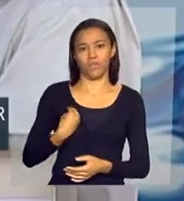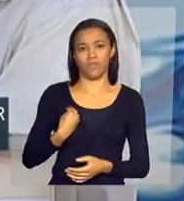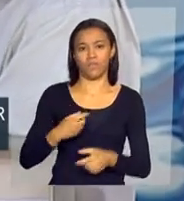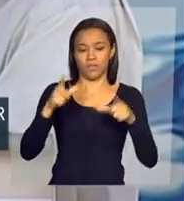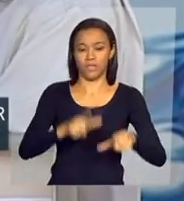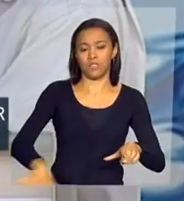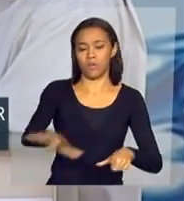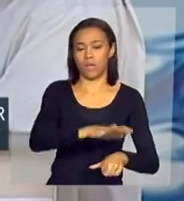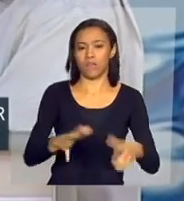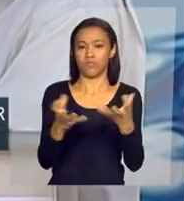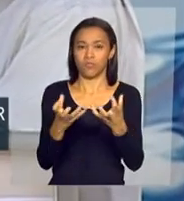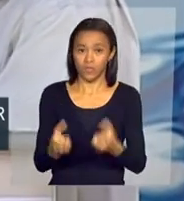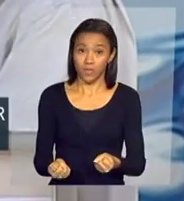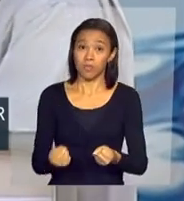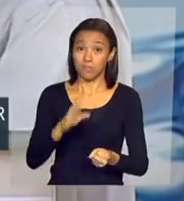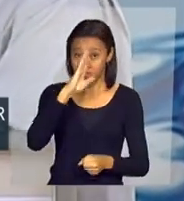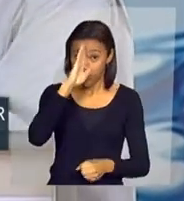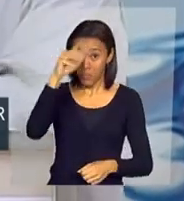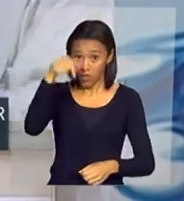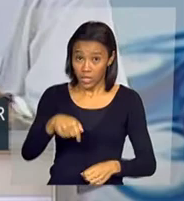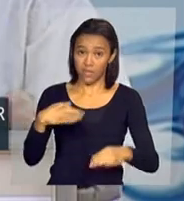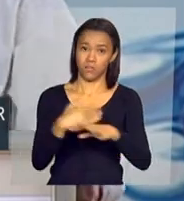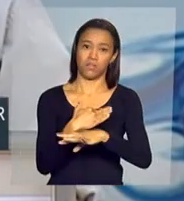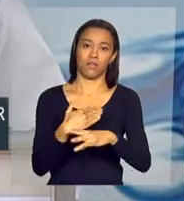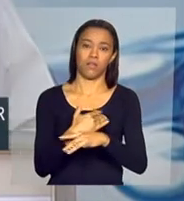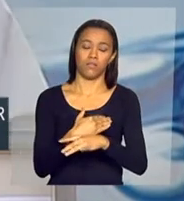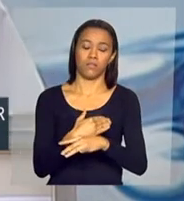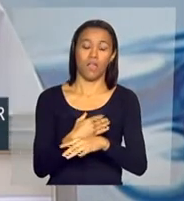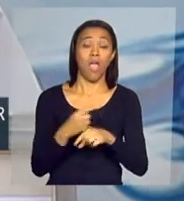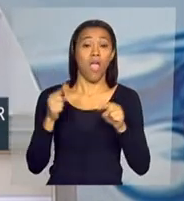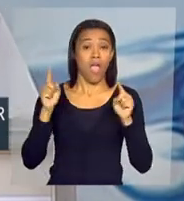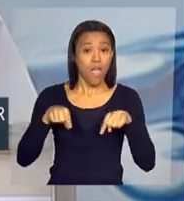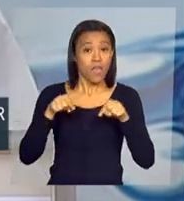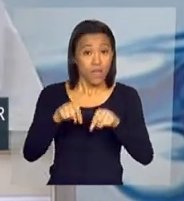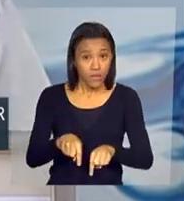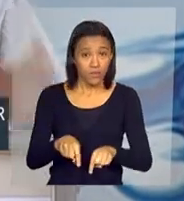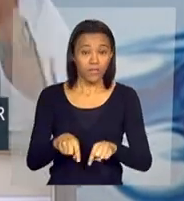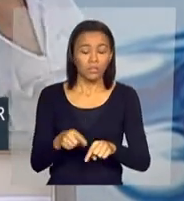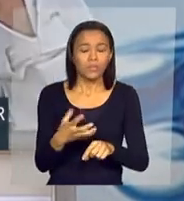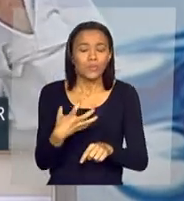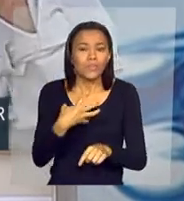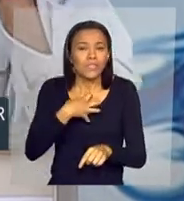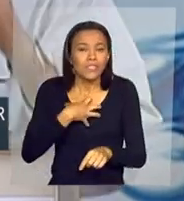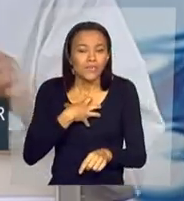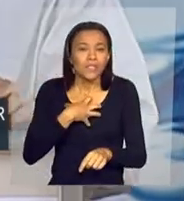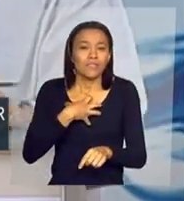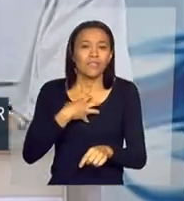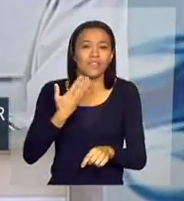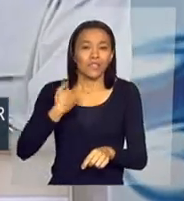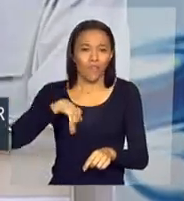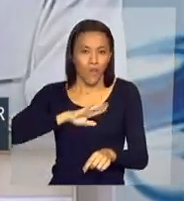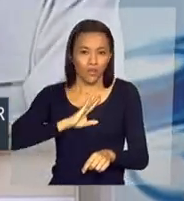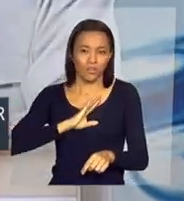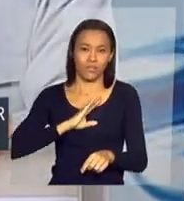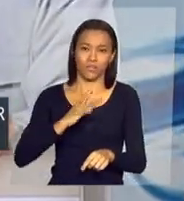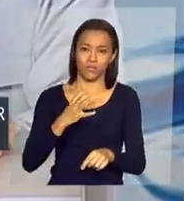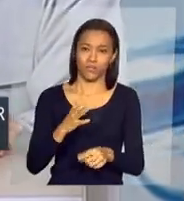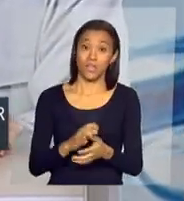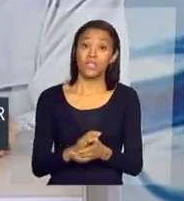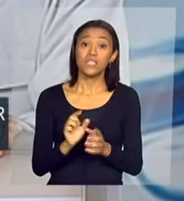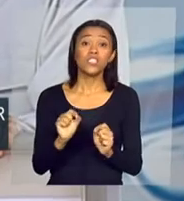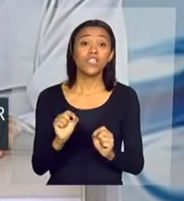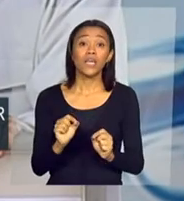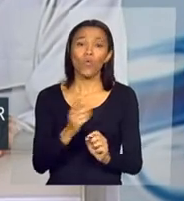inclusive aqui na cidade de São Julião. É esse o sentimento e é essa a diferença. A diferença de